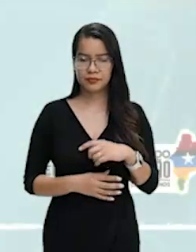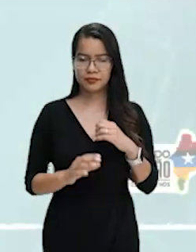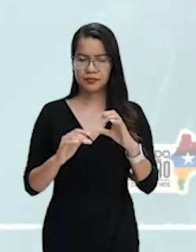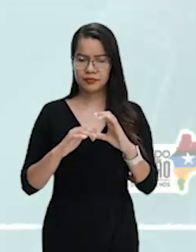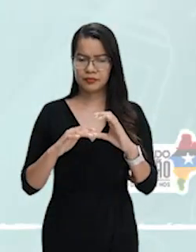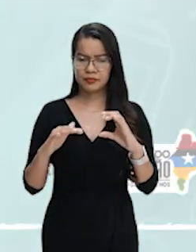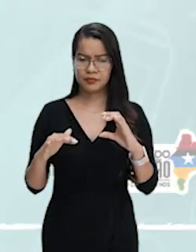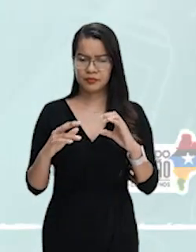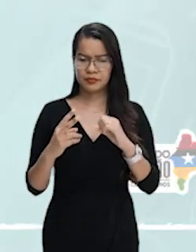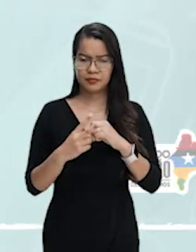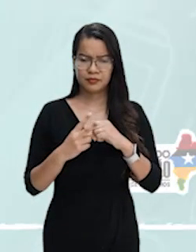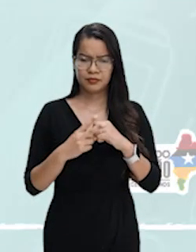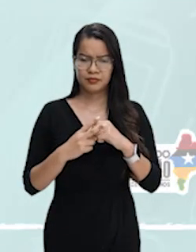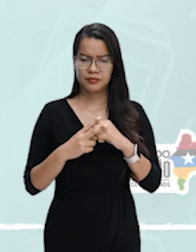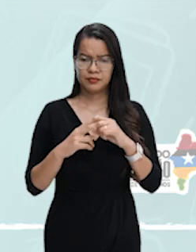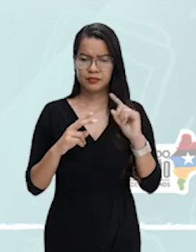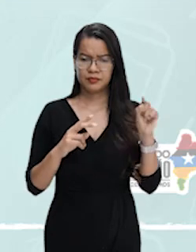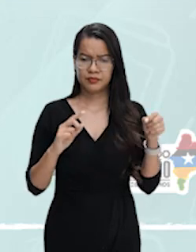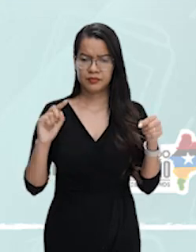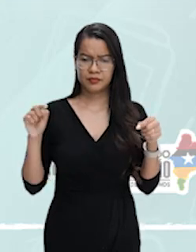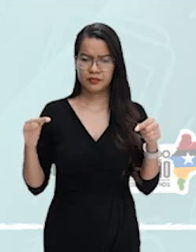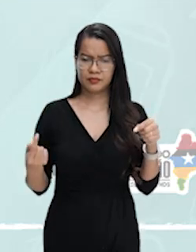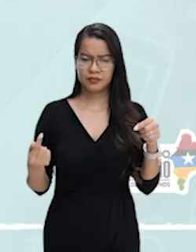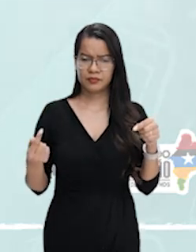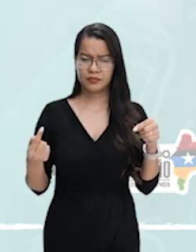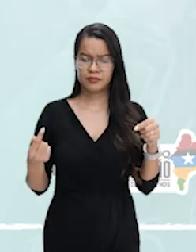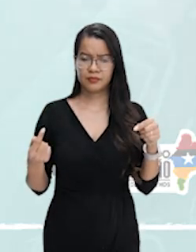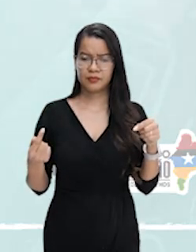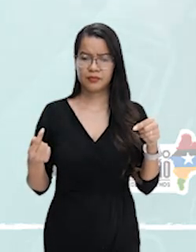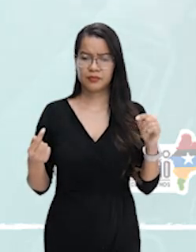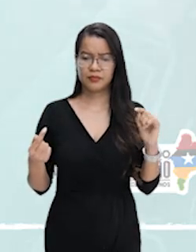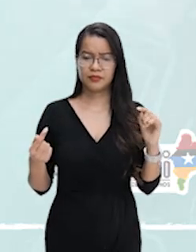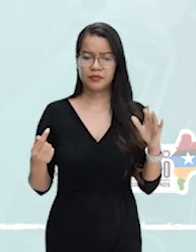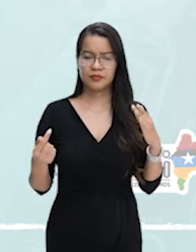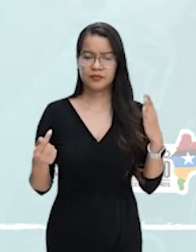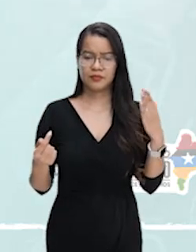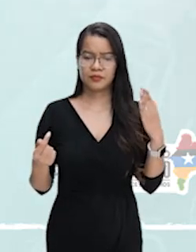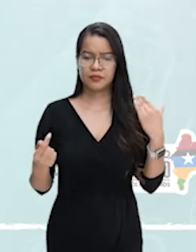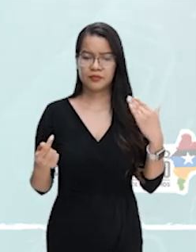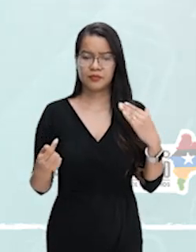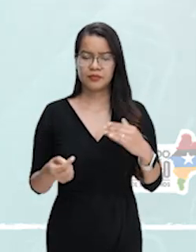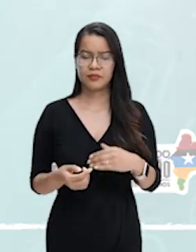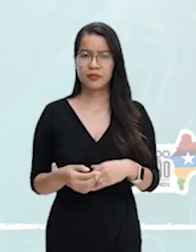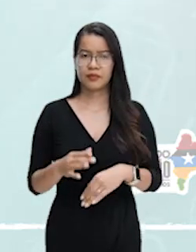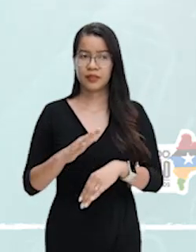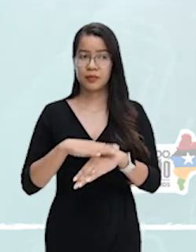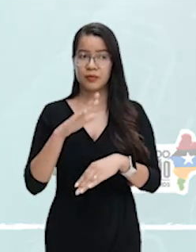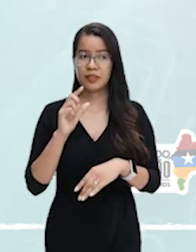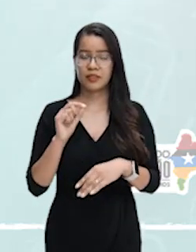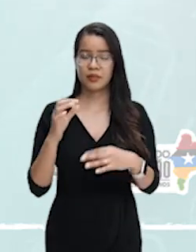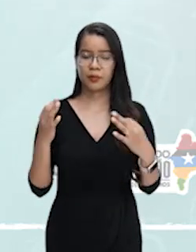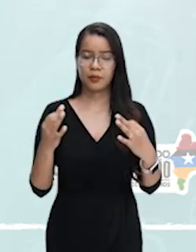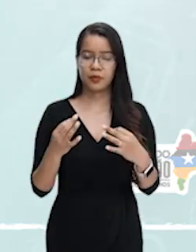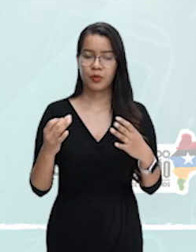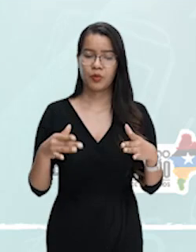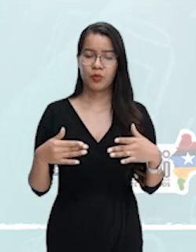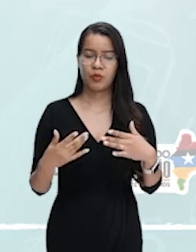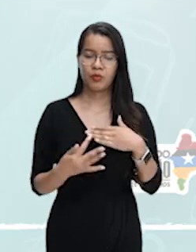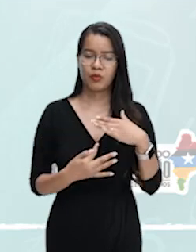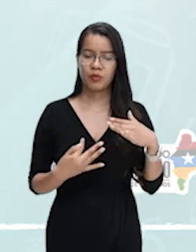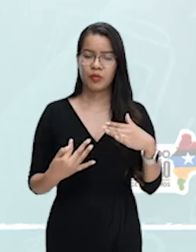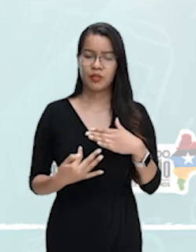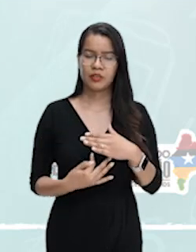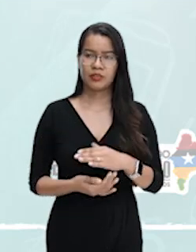os verbos entre parênteses em pretérito pluscuamperfeito. Qual é a fórmula do